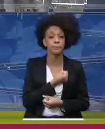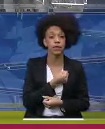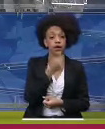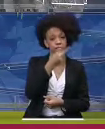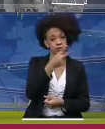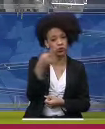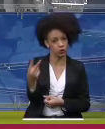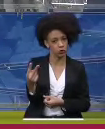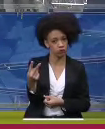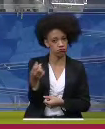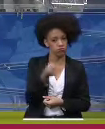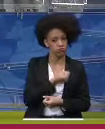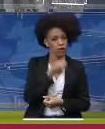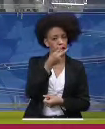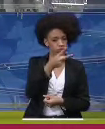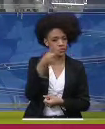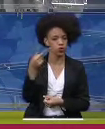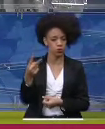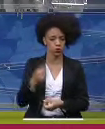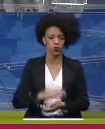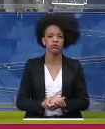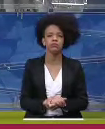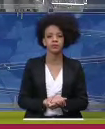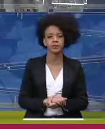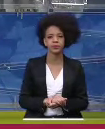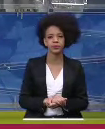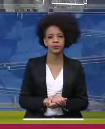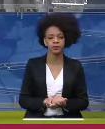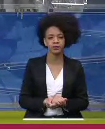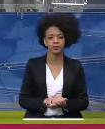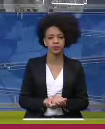número 22. Amarela, 22.